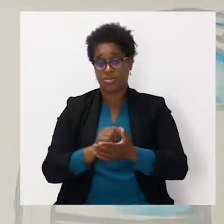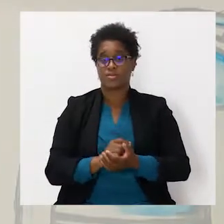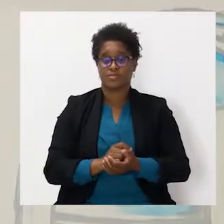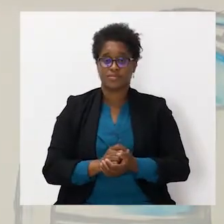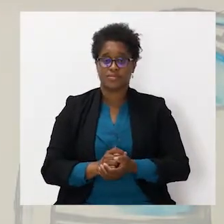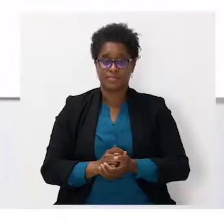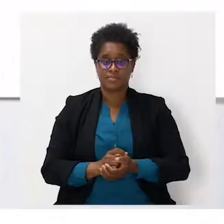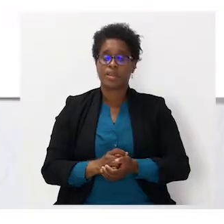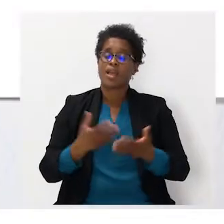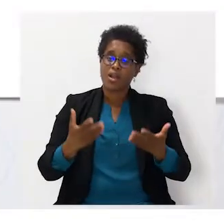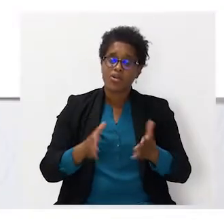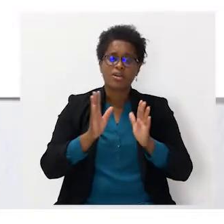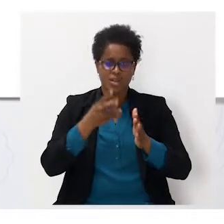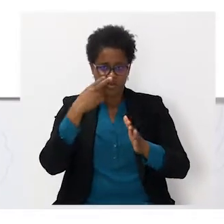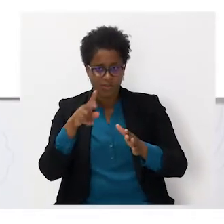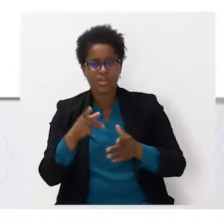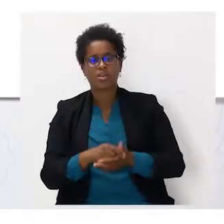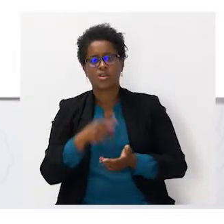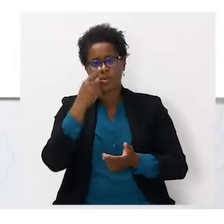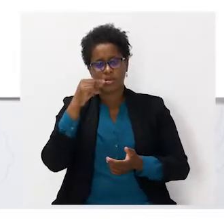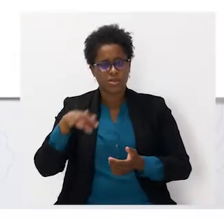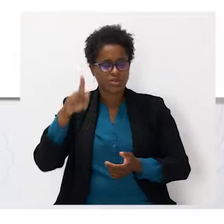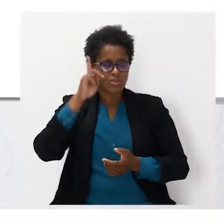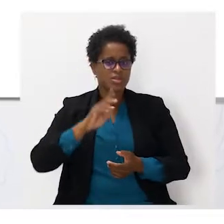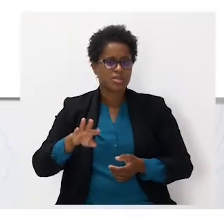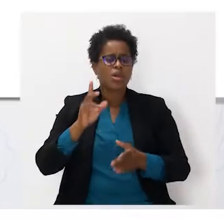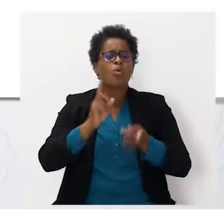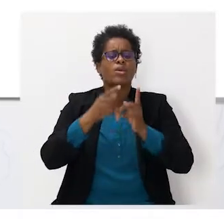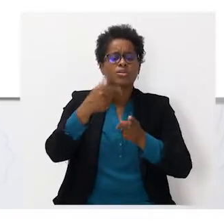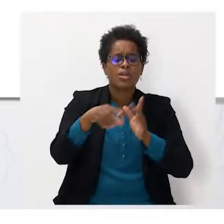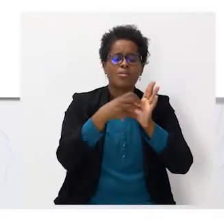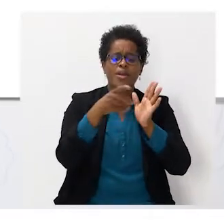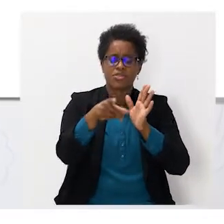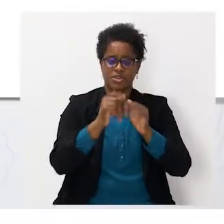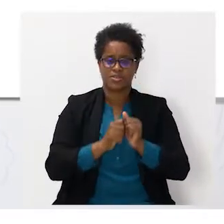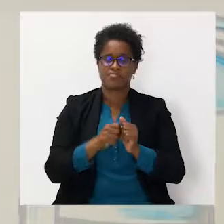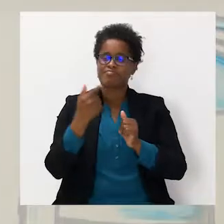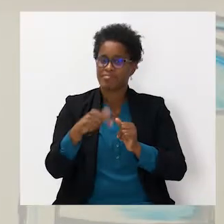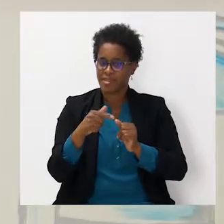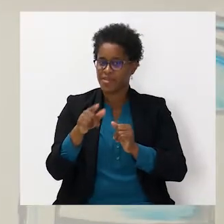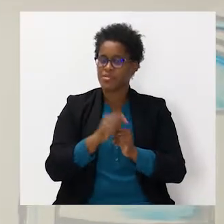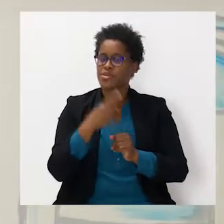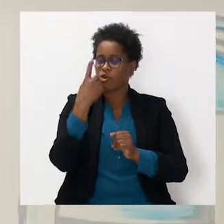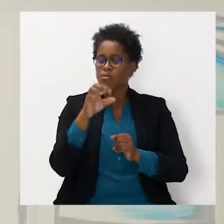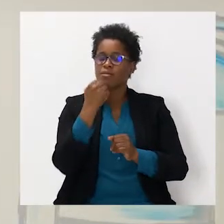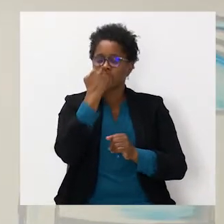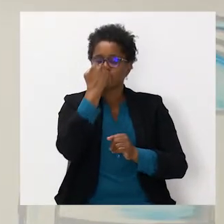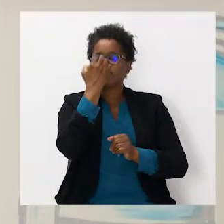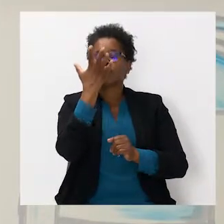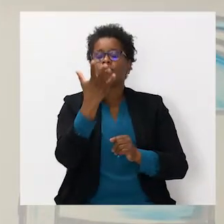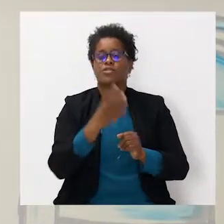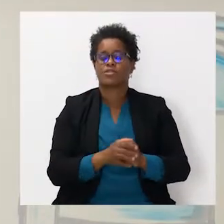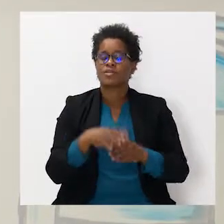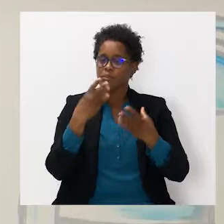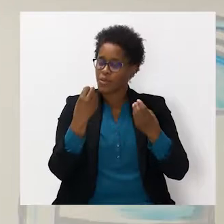vamos ver, meus meninos e minhas meninas, o que é que temos aqui nesta imagem? Temos uma flor, muito bem,